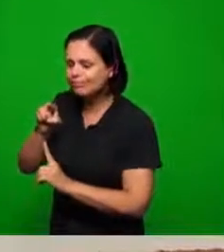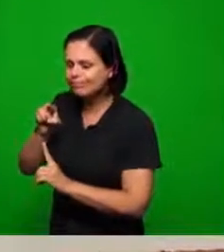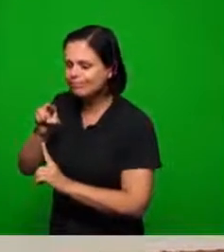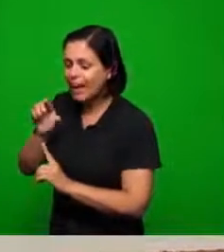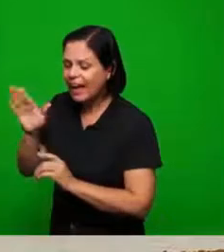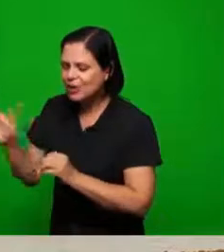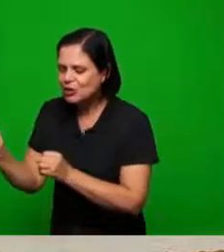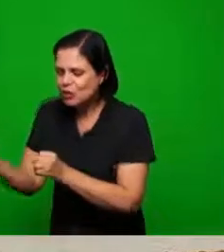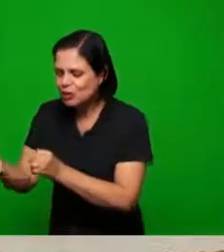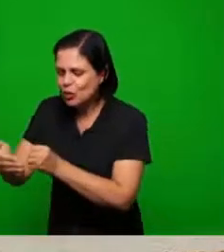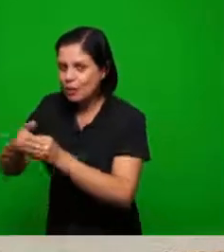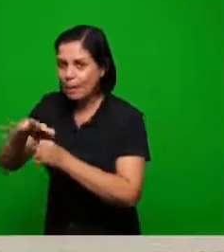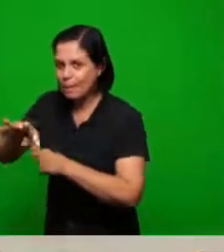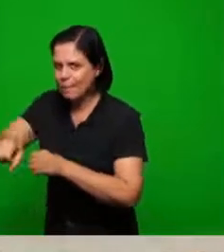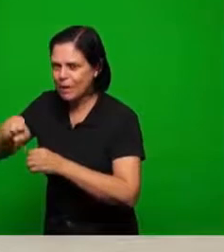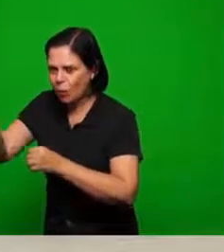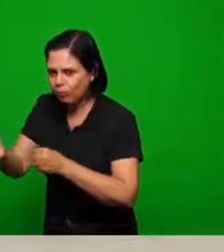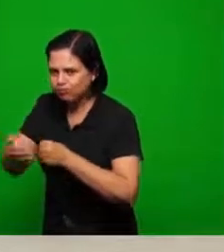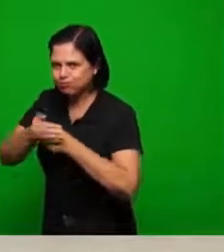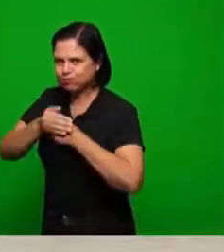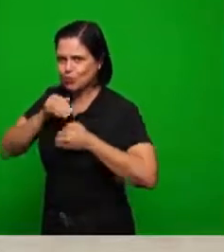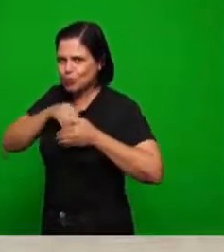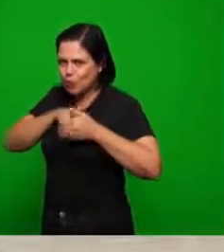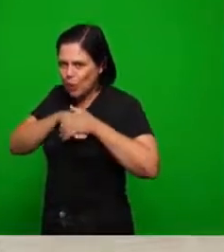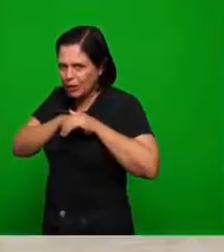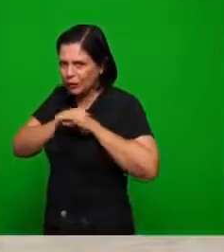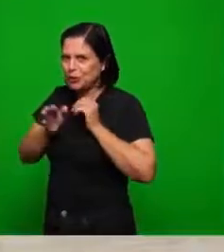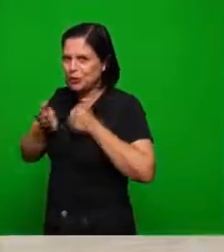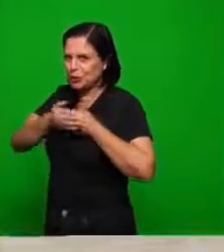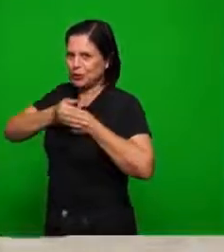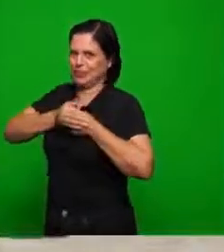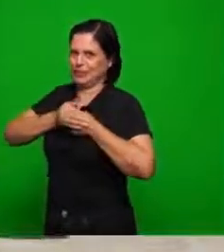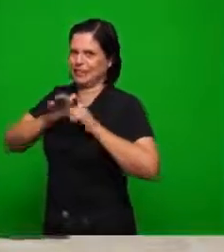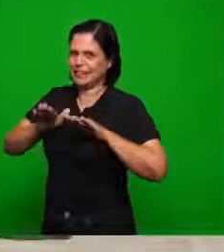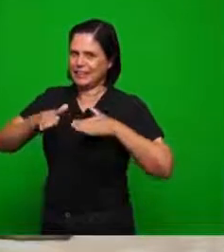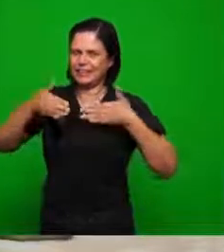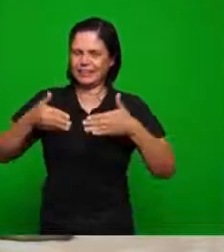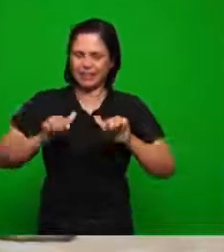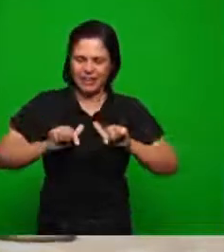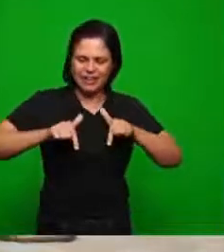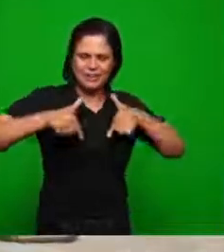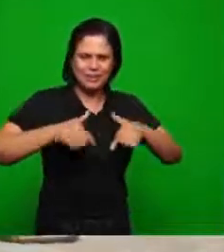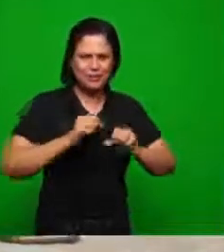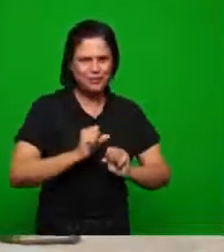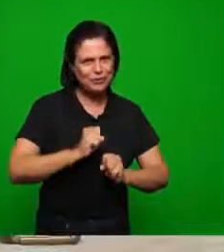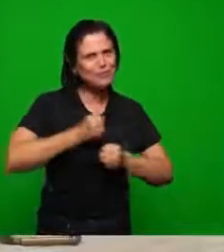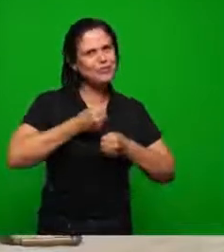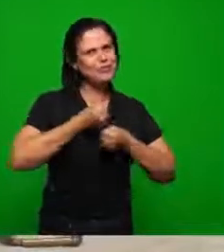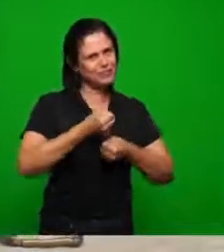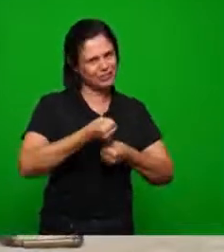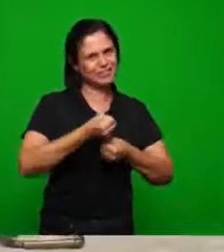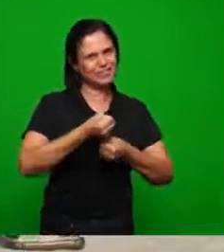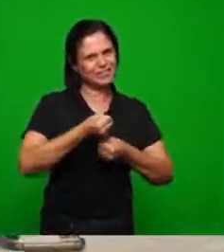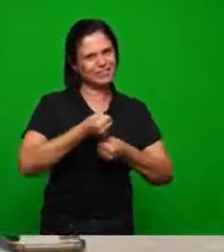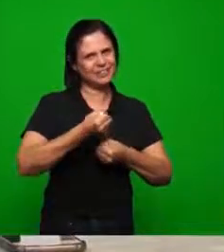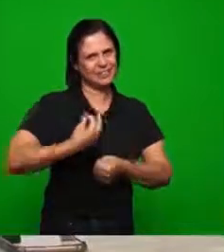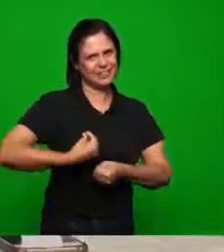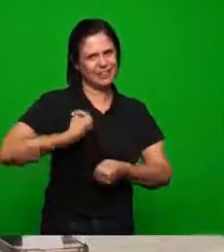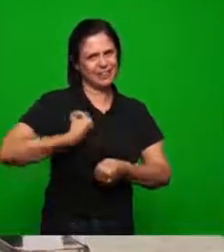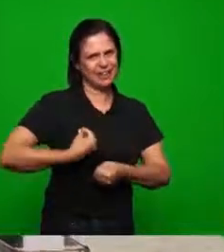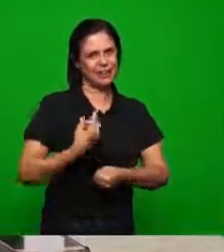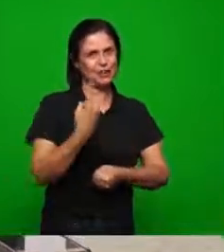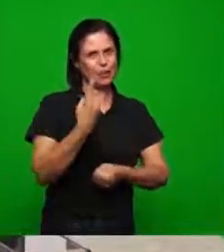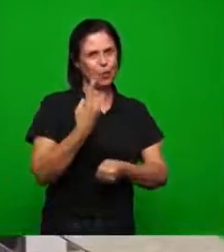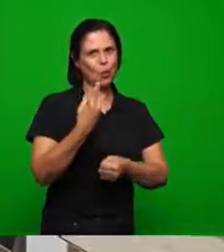ou seja, aqui que o Espírito Santo de Deus fortalece, o Espírito de fortaleza estava aqui sobre a vida de